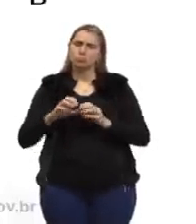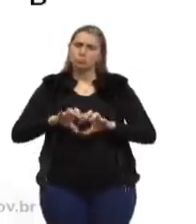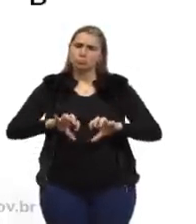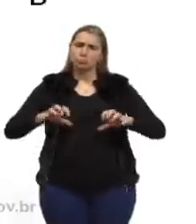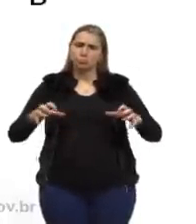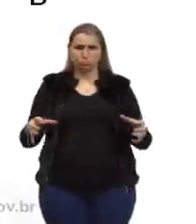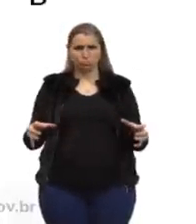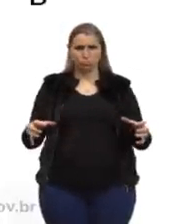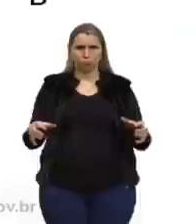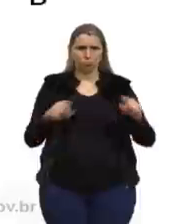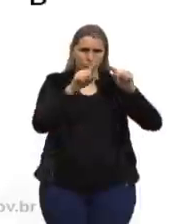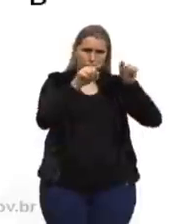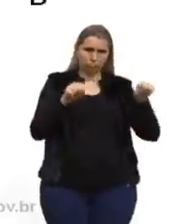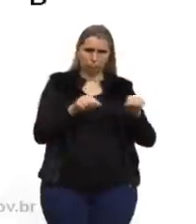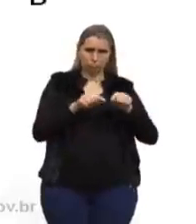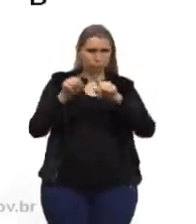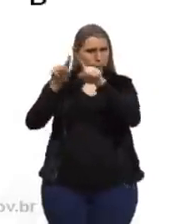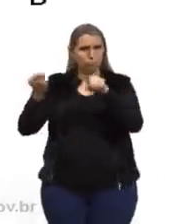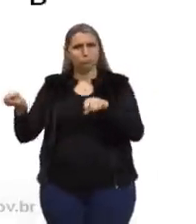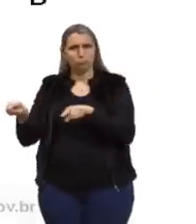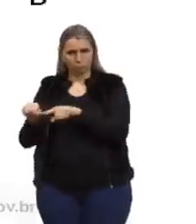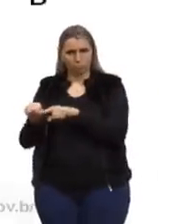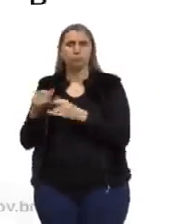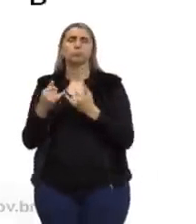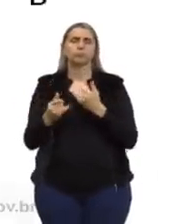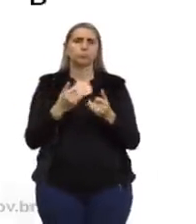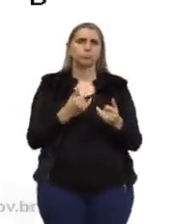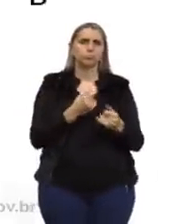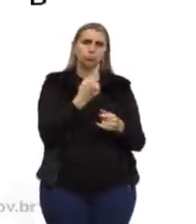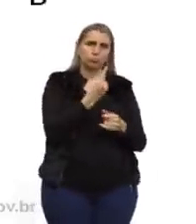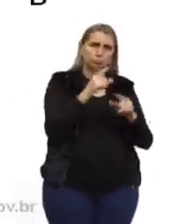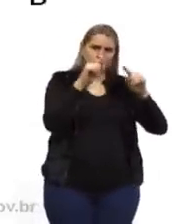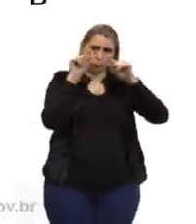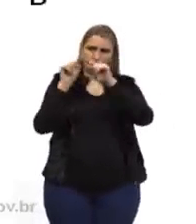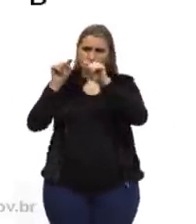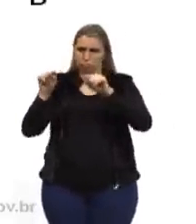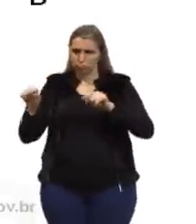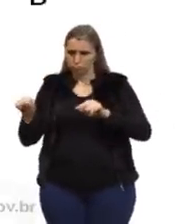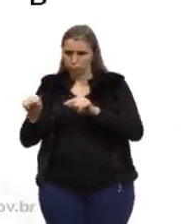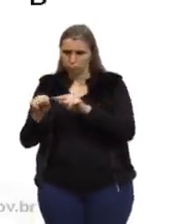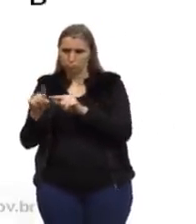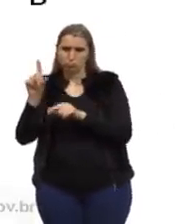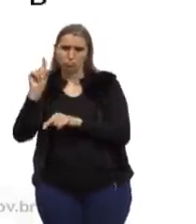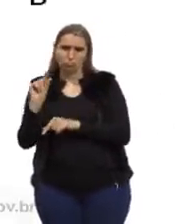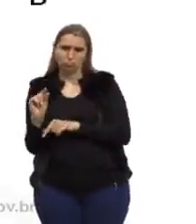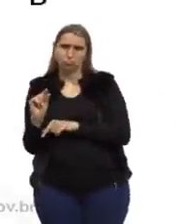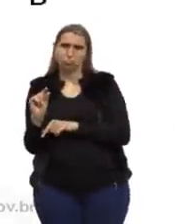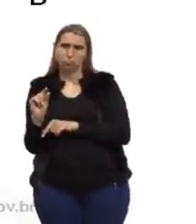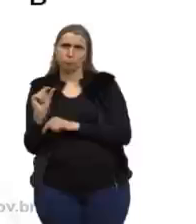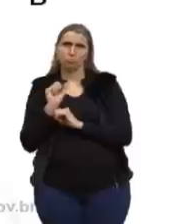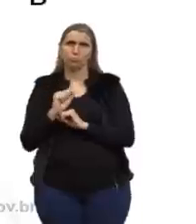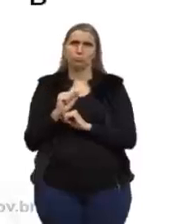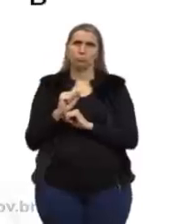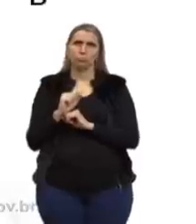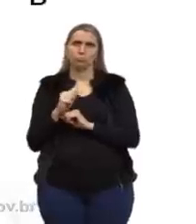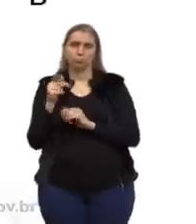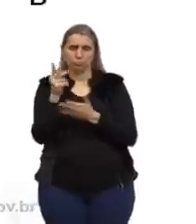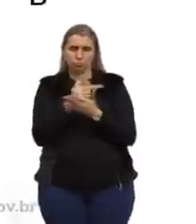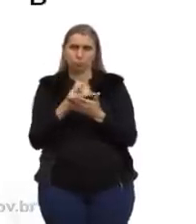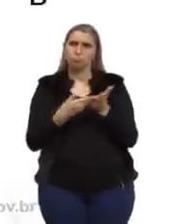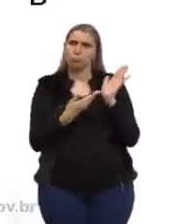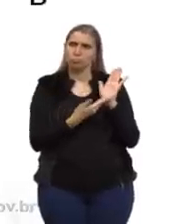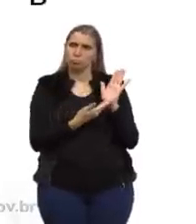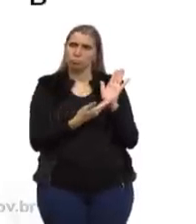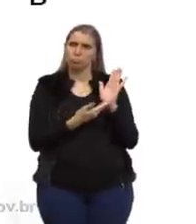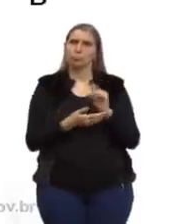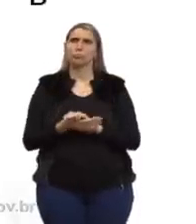separar esses triângulos em dois triângulos, por exemplo. Um triângulo menor, que foi formado, nesse caso do nosso desenho,